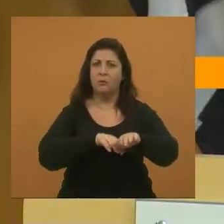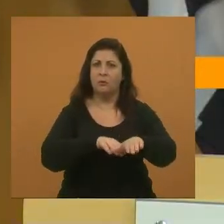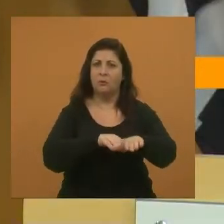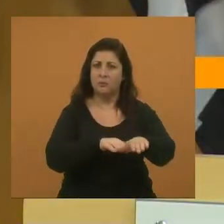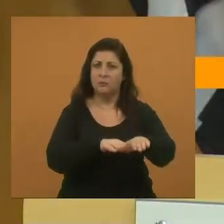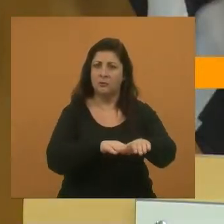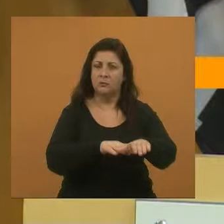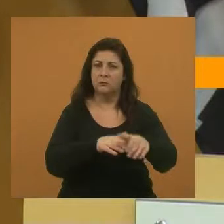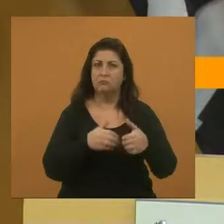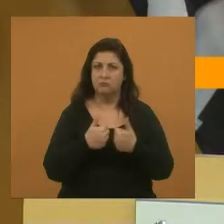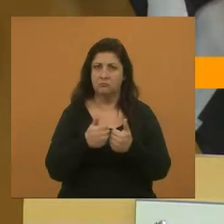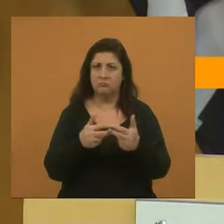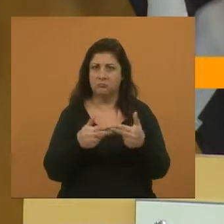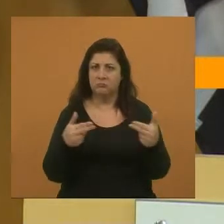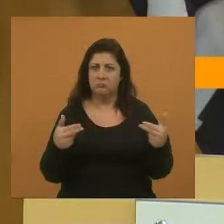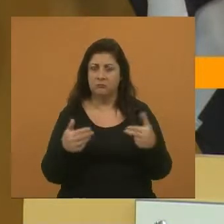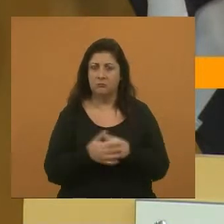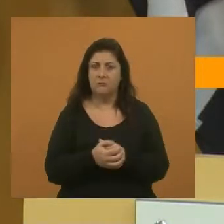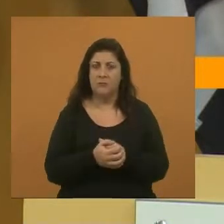trabalhadores de cidades conhecidas.